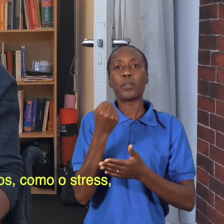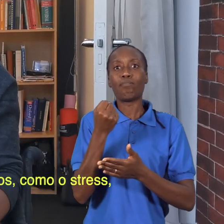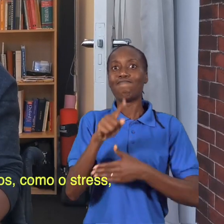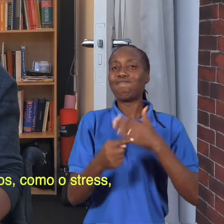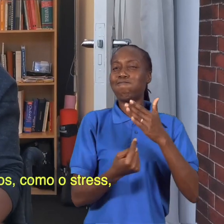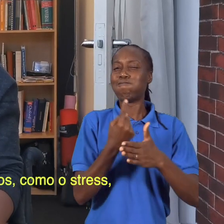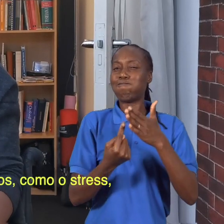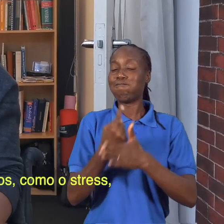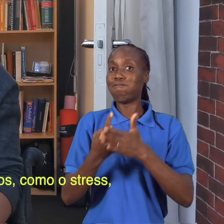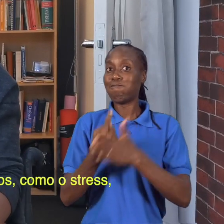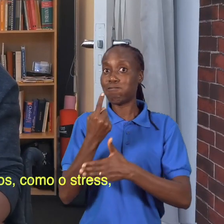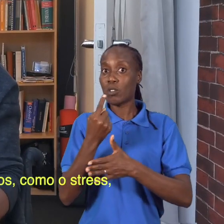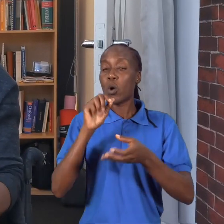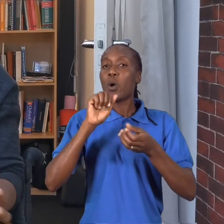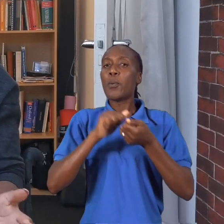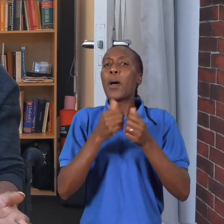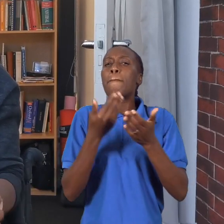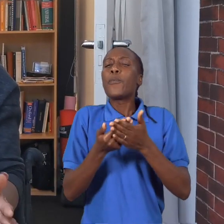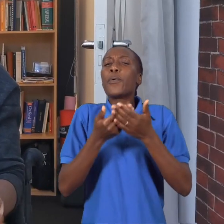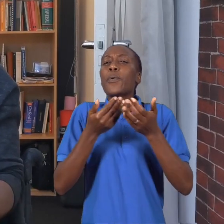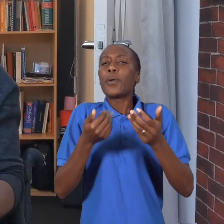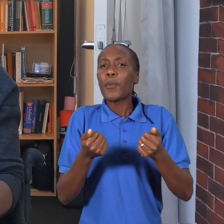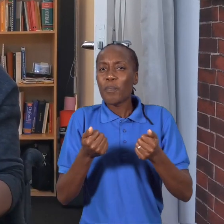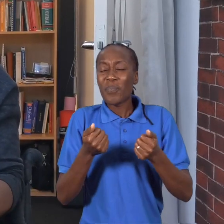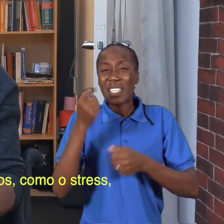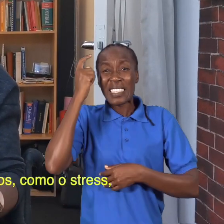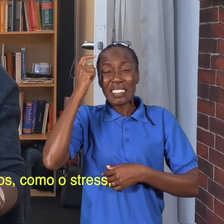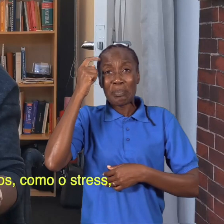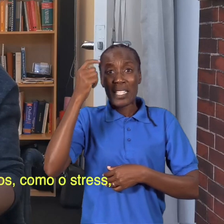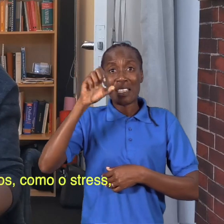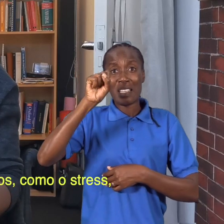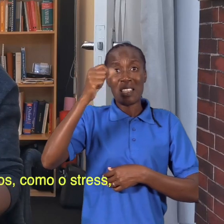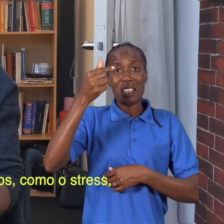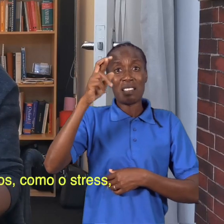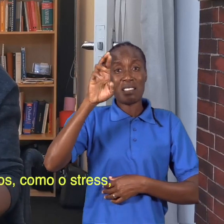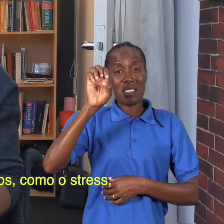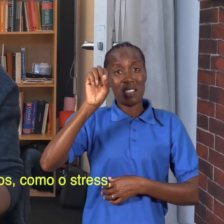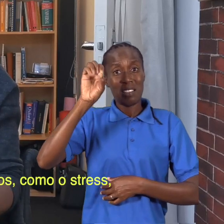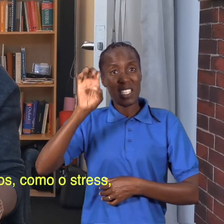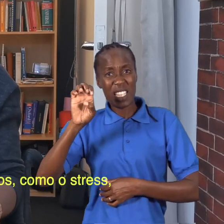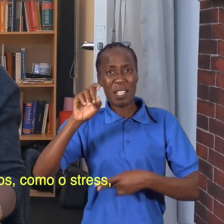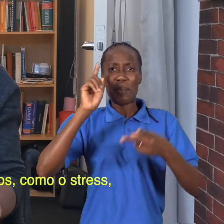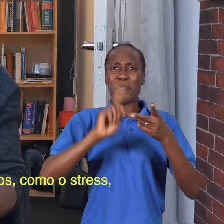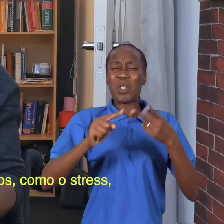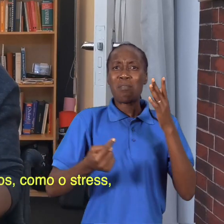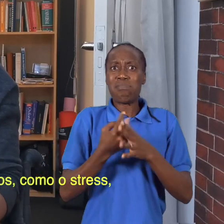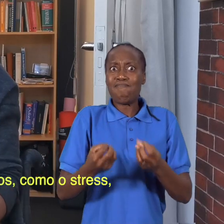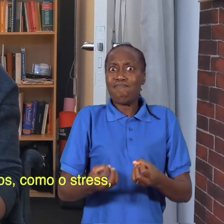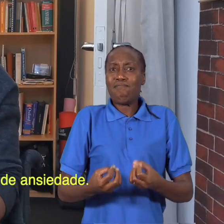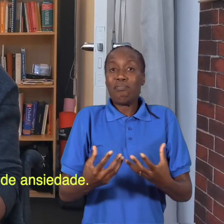Isto pode causar muitos danos, no sentido de criar stress,